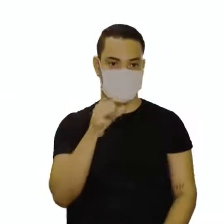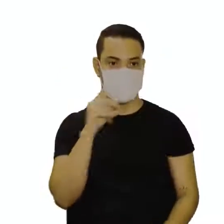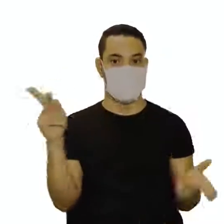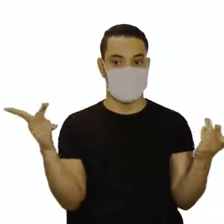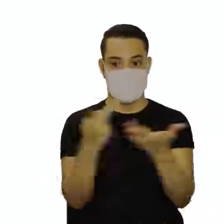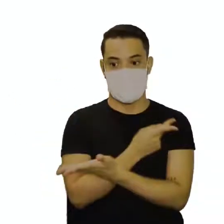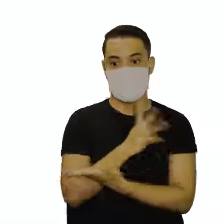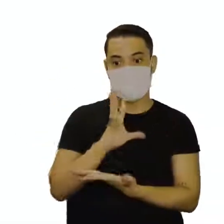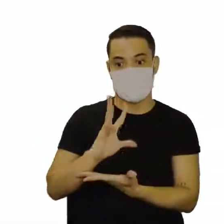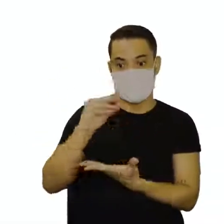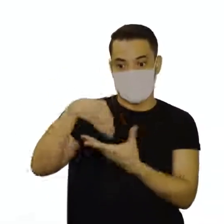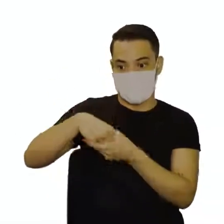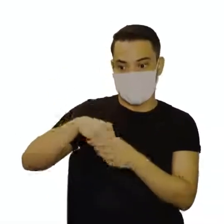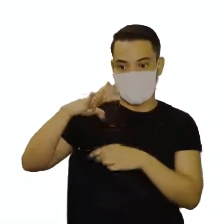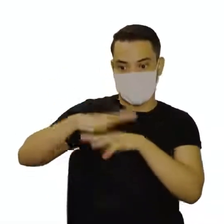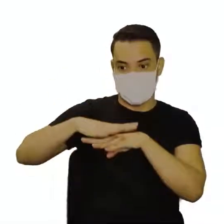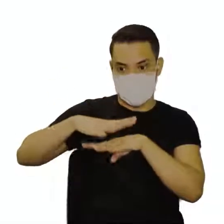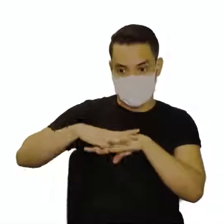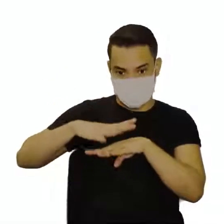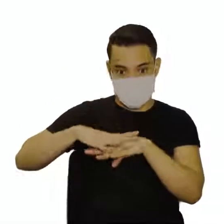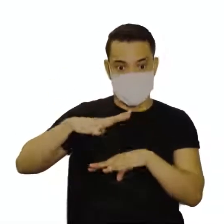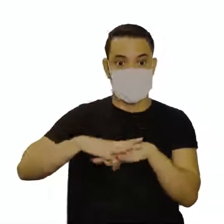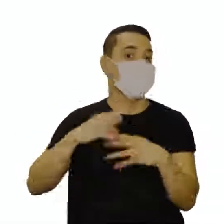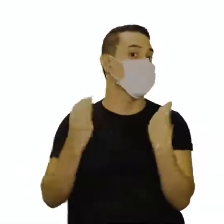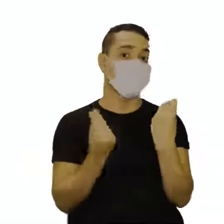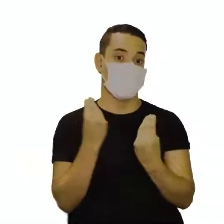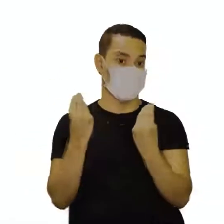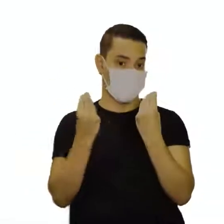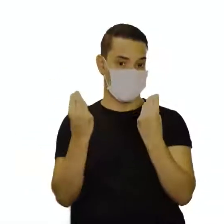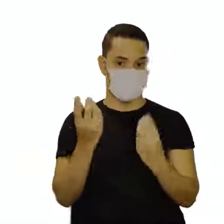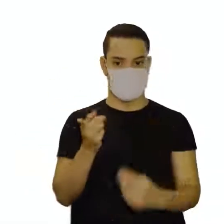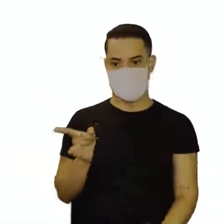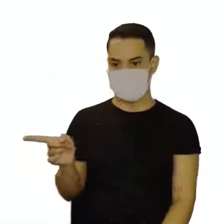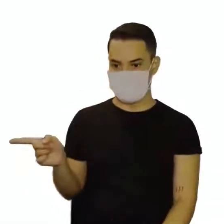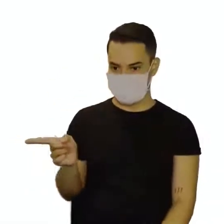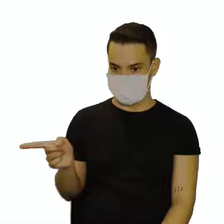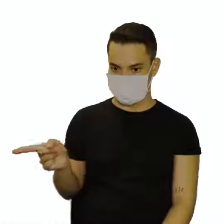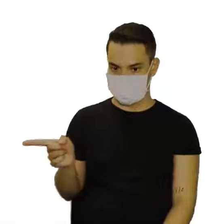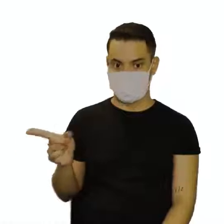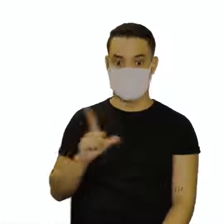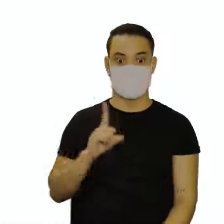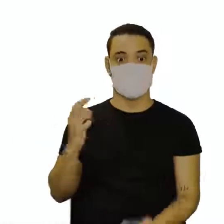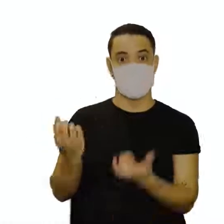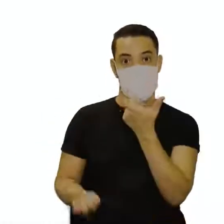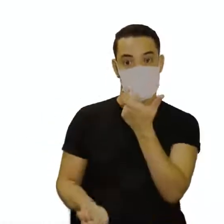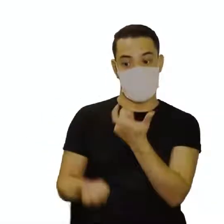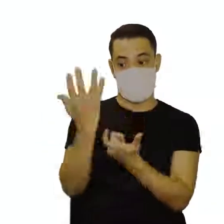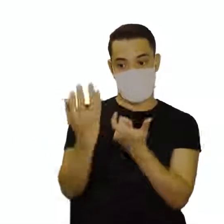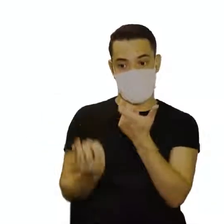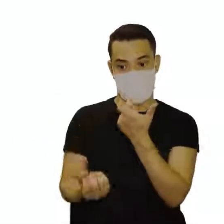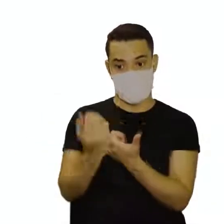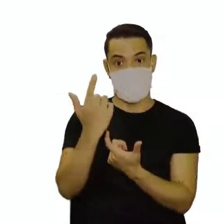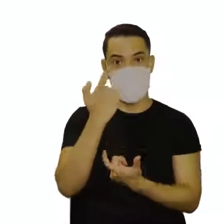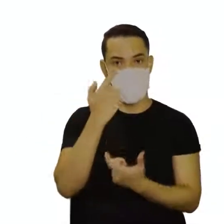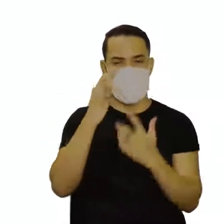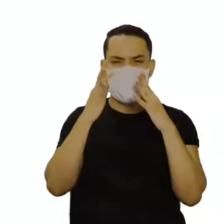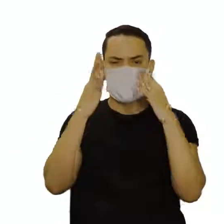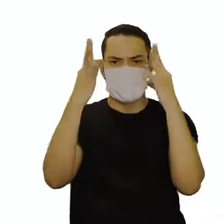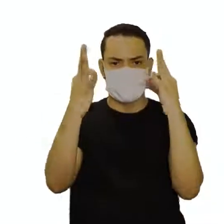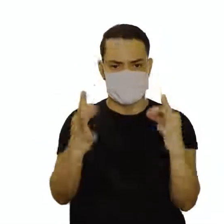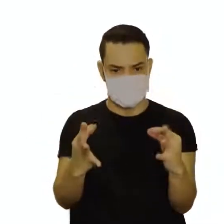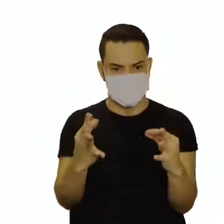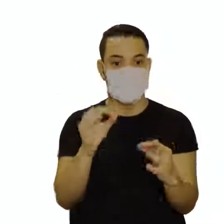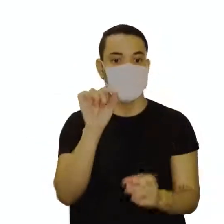percorre. Matematicamente, olha como é que fica escrita. Eu tenho que a tensão